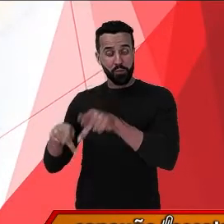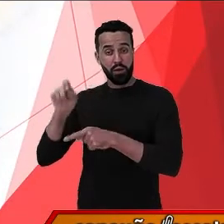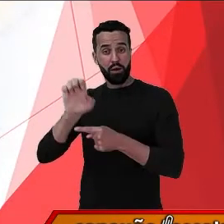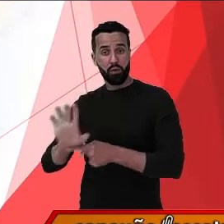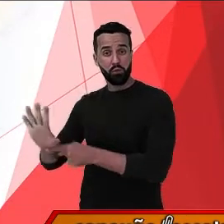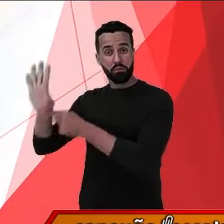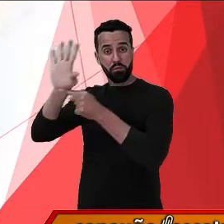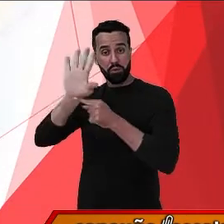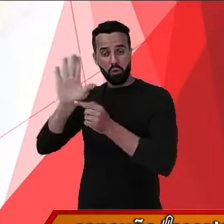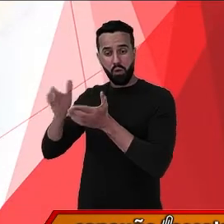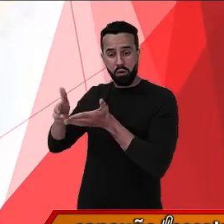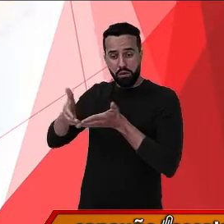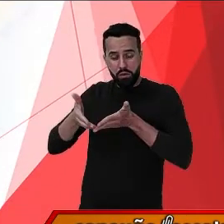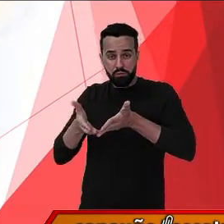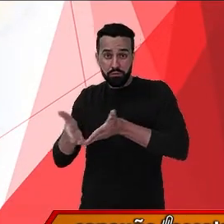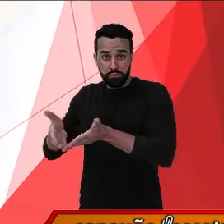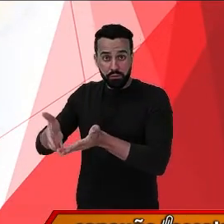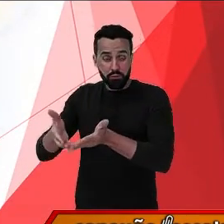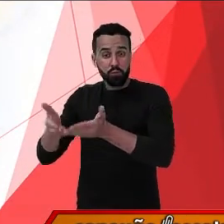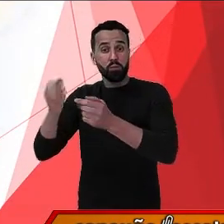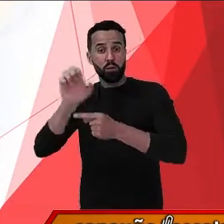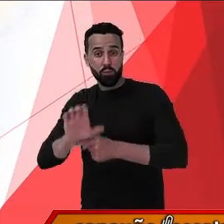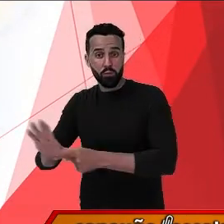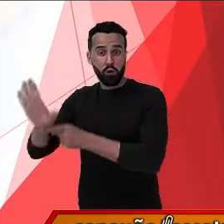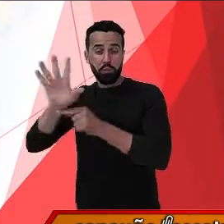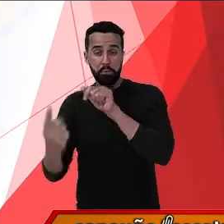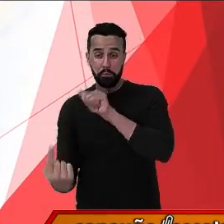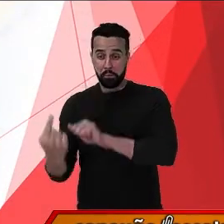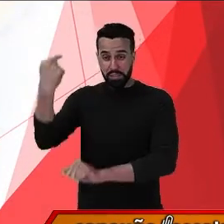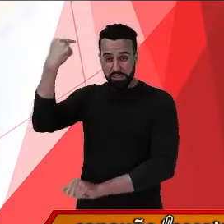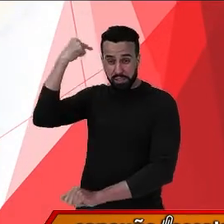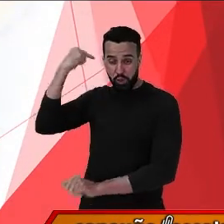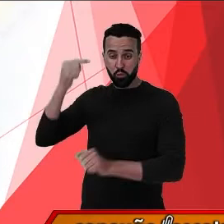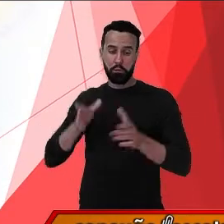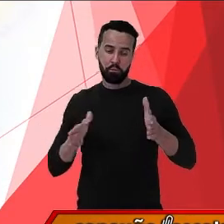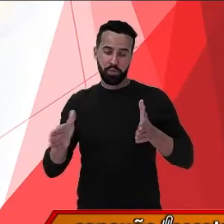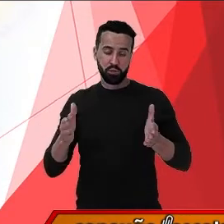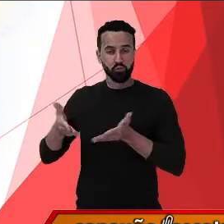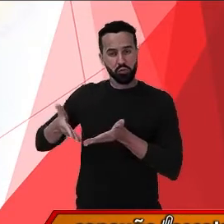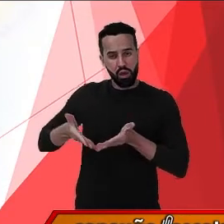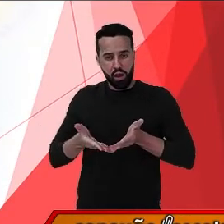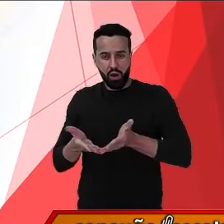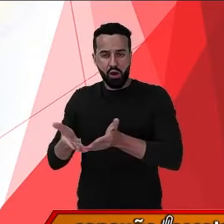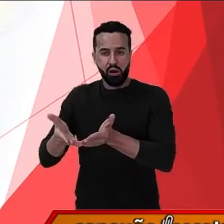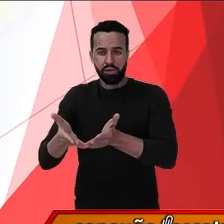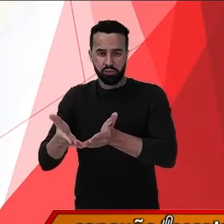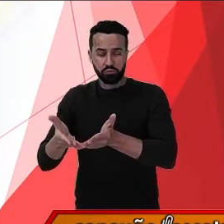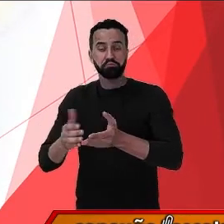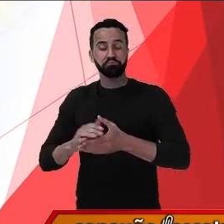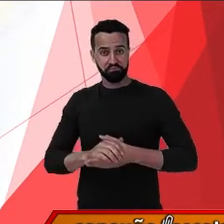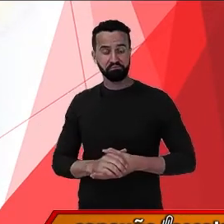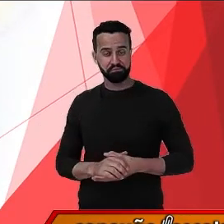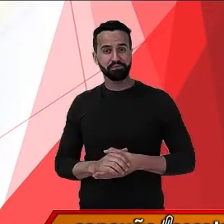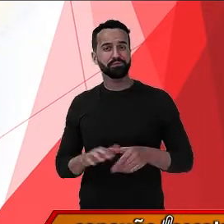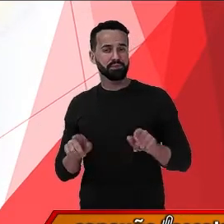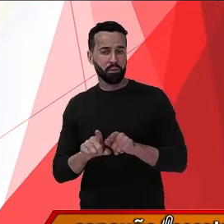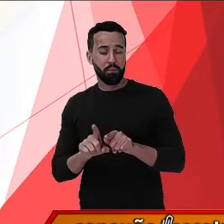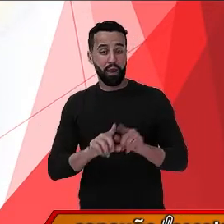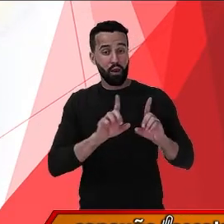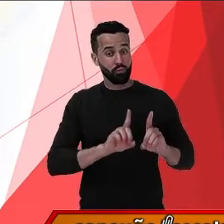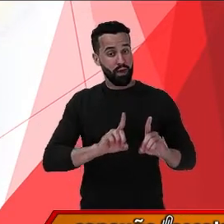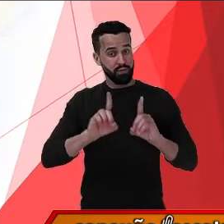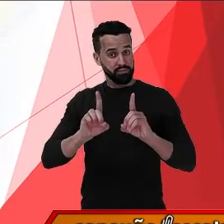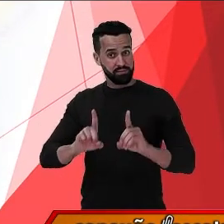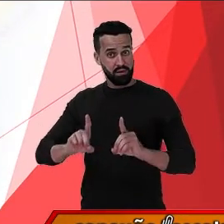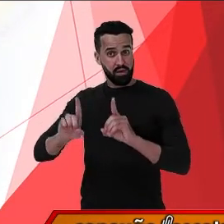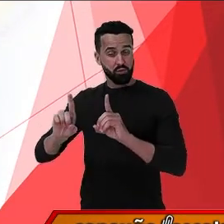navios europeus durante o período das grandes navegações, enfim. E, como a gente sabe, o deserto não é um lugar